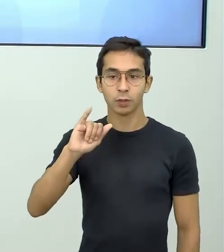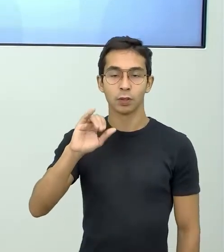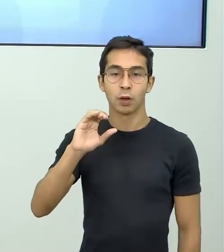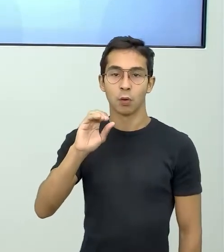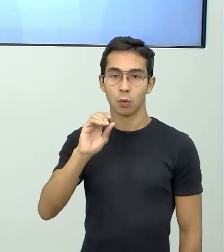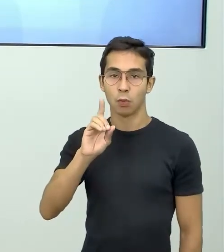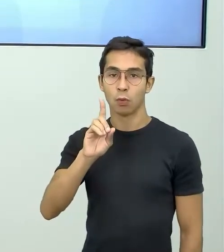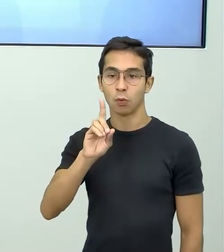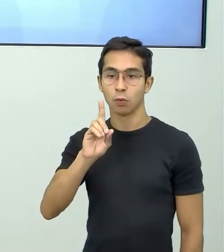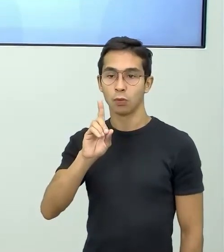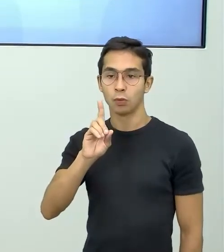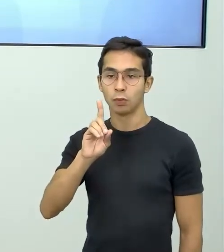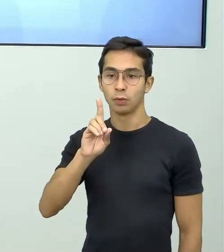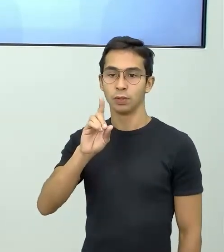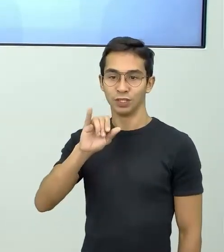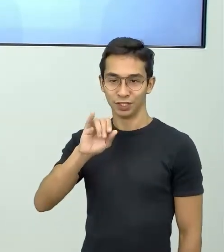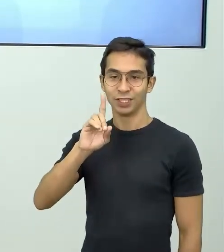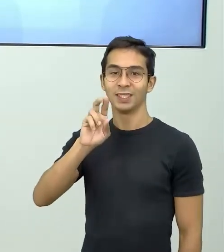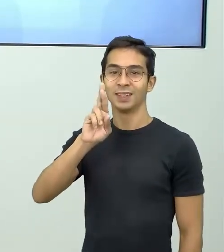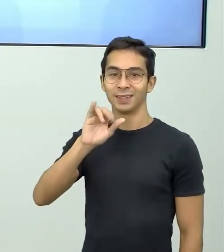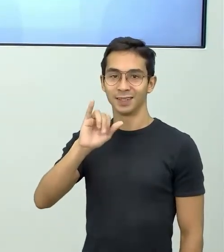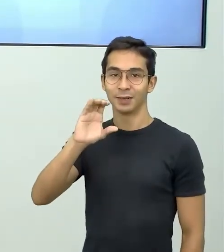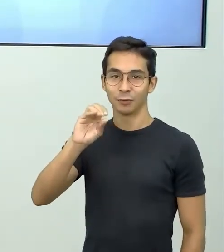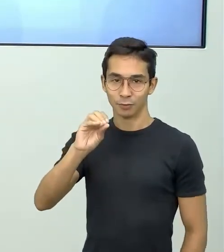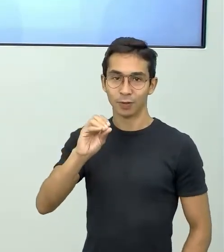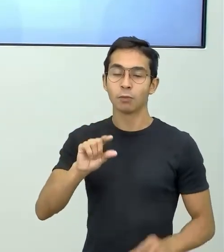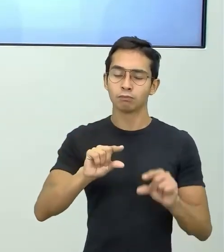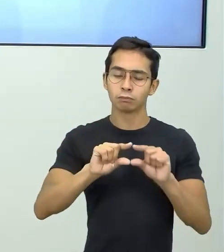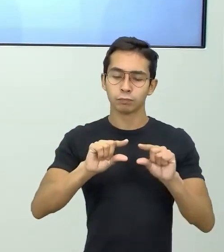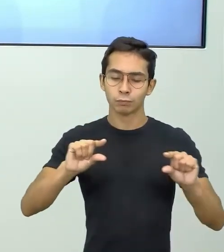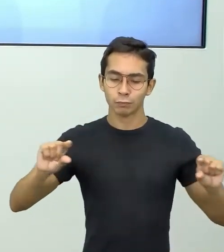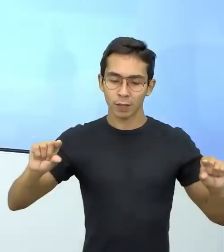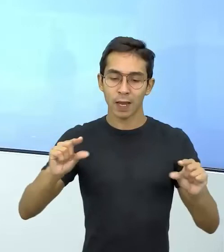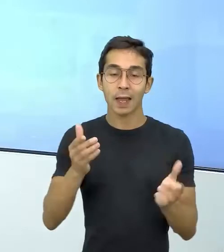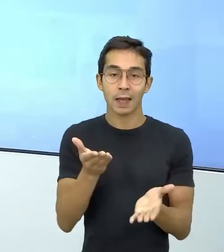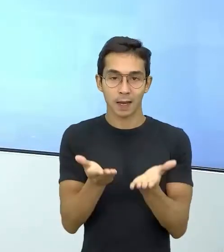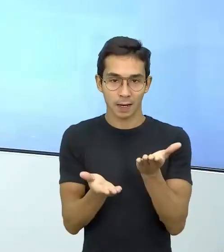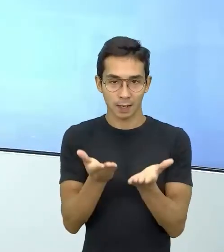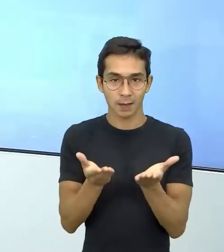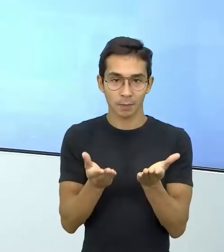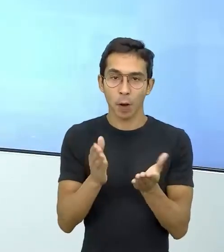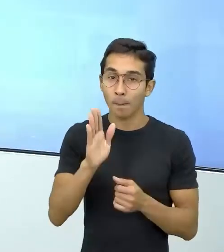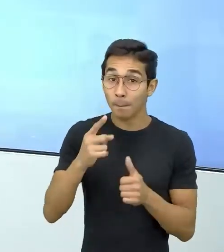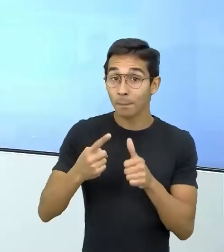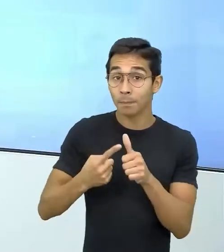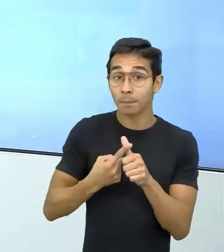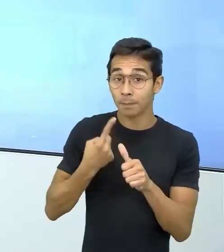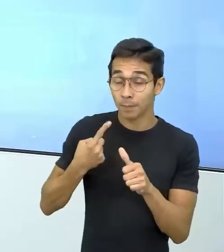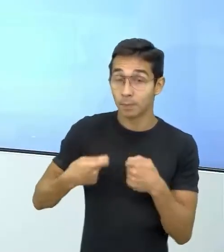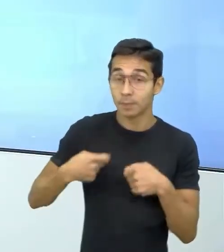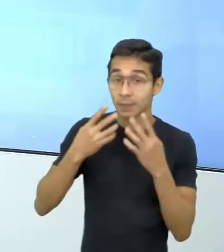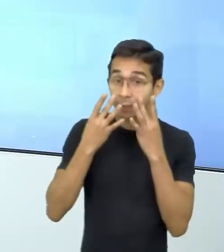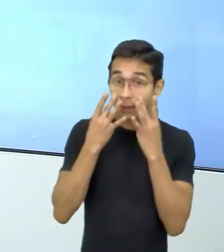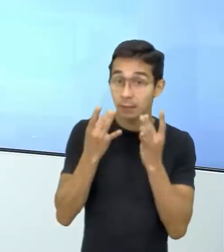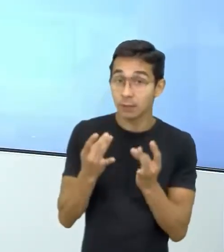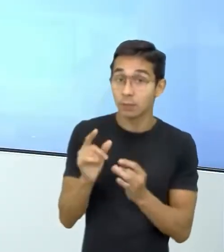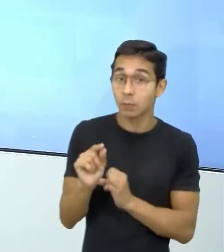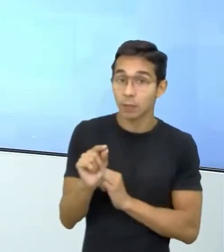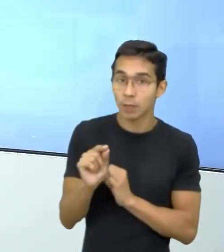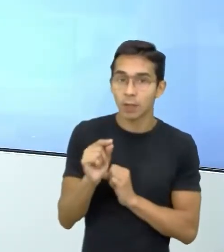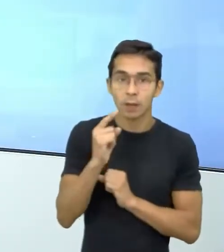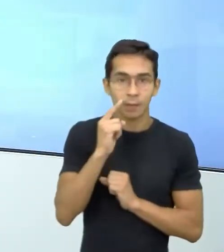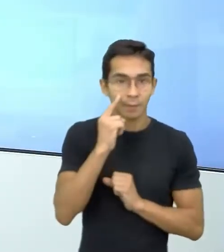processo reacional que eu estou conduzindo. Qual que é a primeira coisa que nós devemos observar para que nós cumpramos a regra na hora